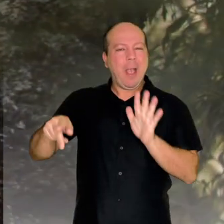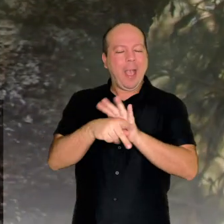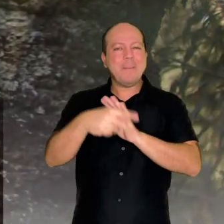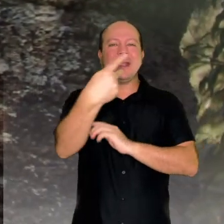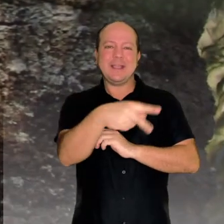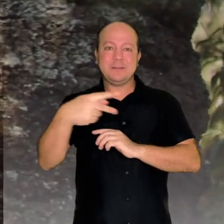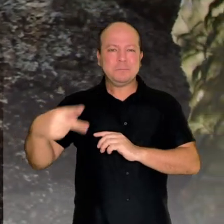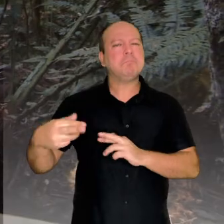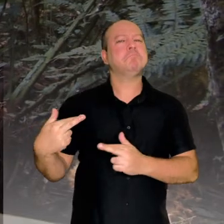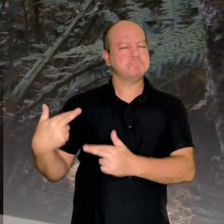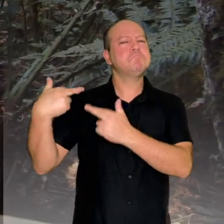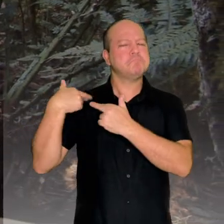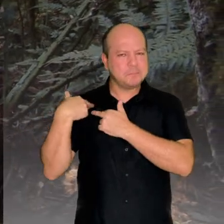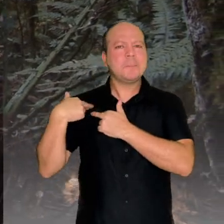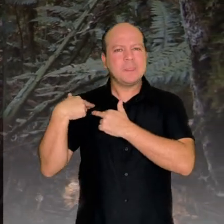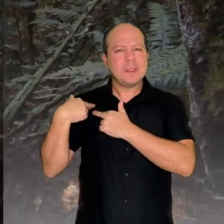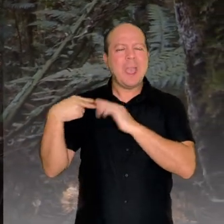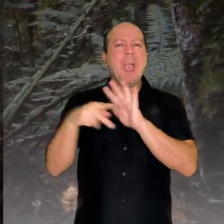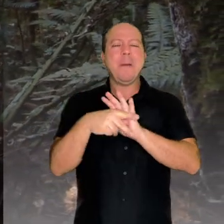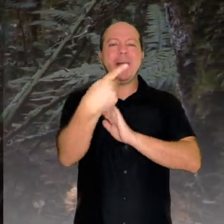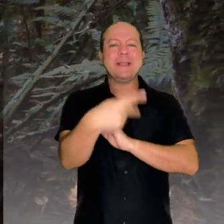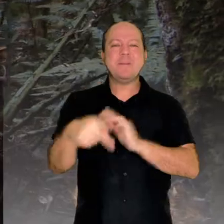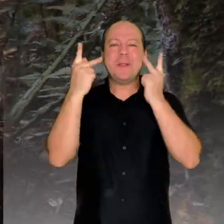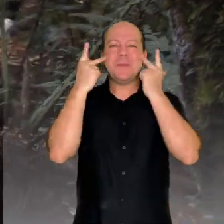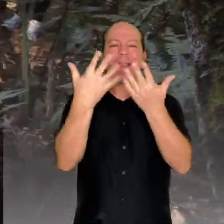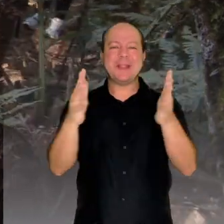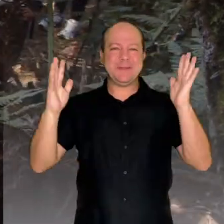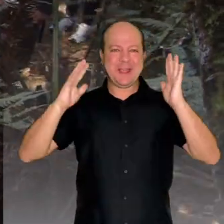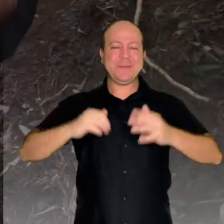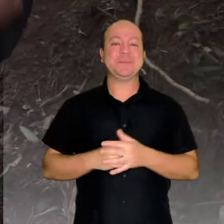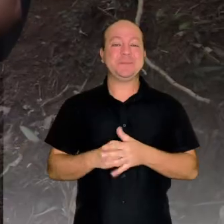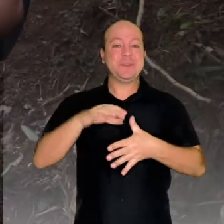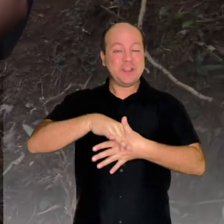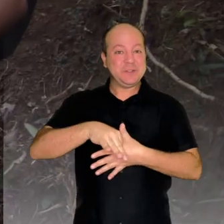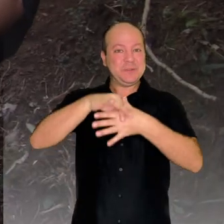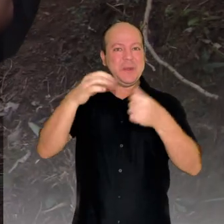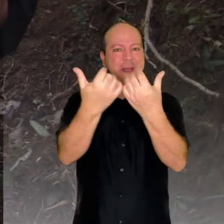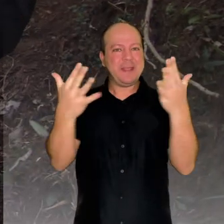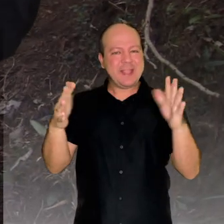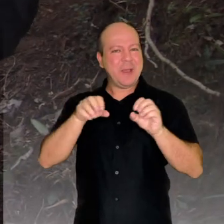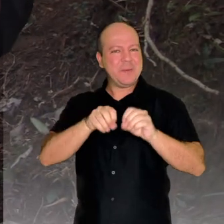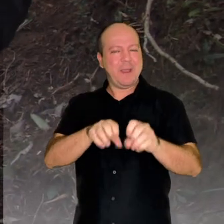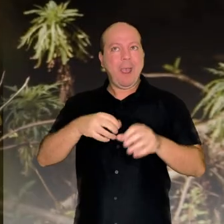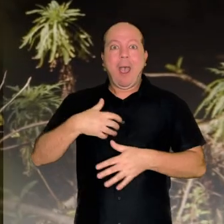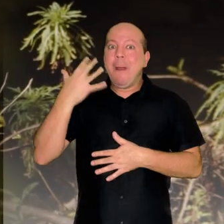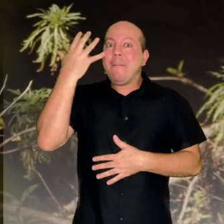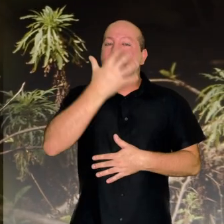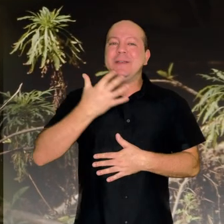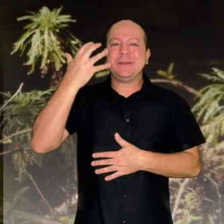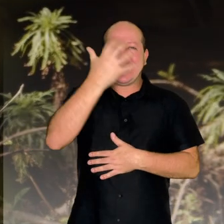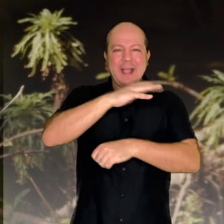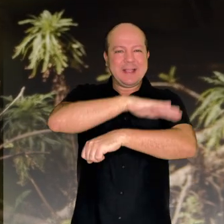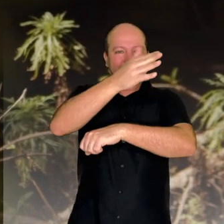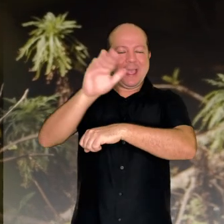de pertencimento e a responsabilidade por esse patrimônio natural. Gestora ambiental, educadora e